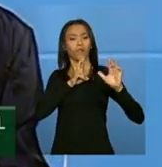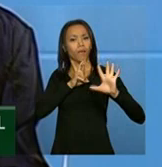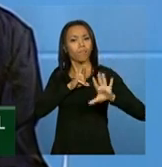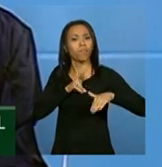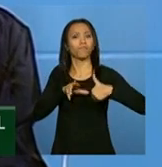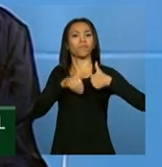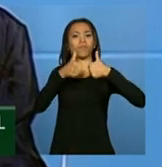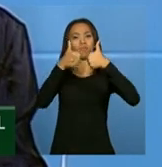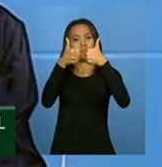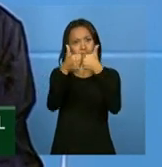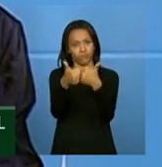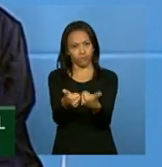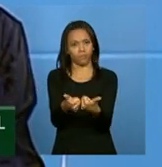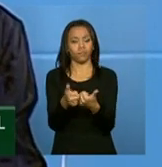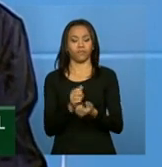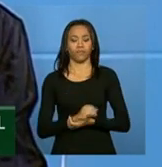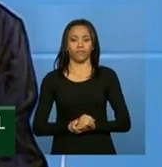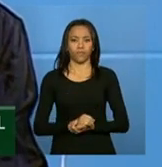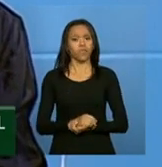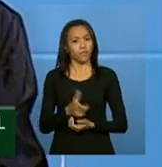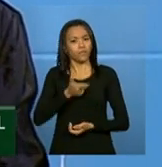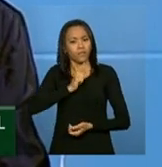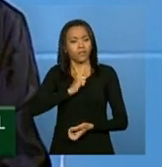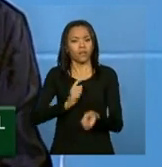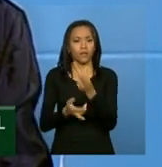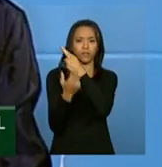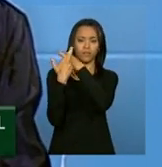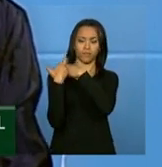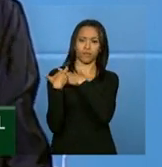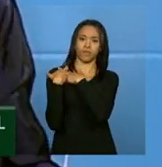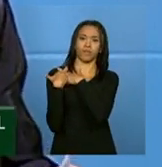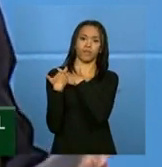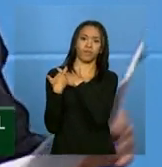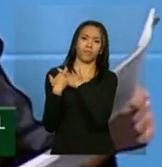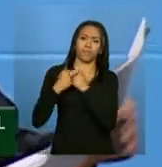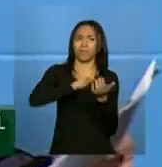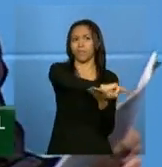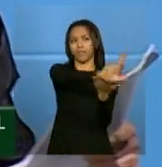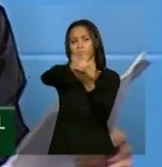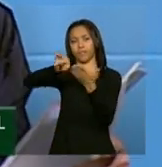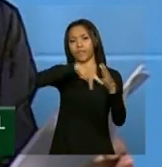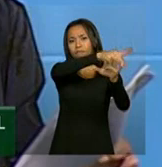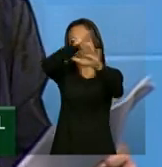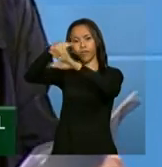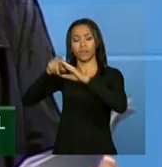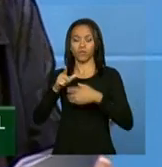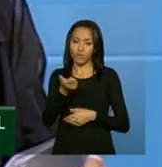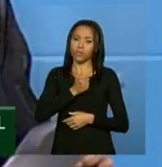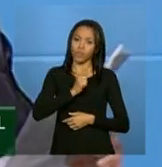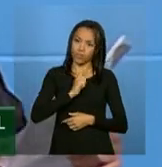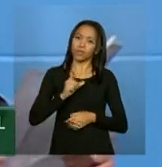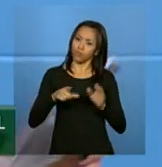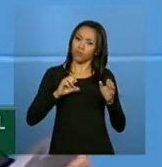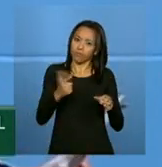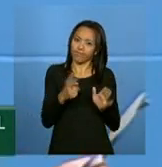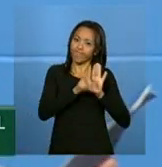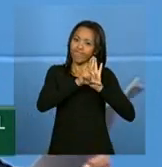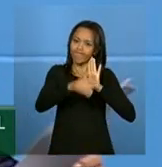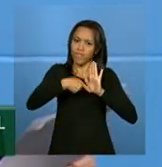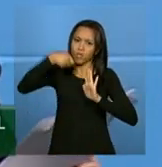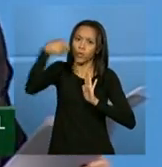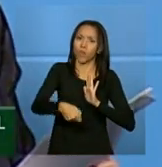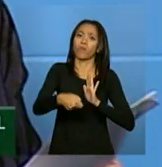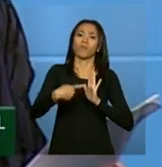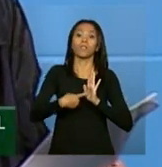que seja um consumo também responsável e sustentável para o conjunto do mundo. Então, temos que ter uma legislação